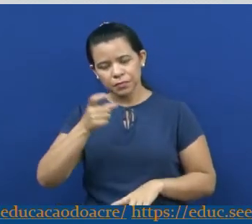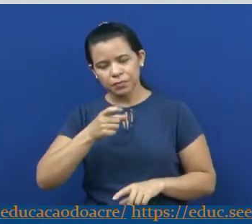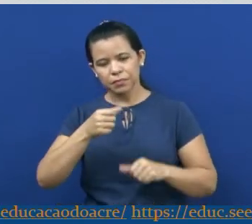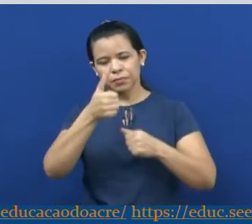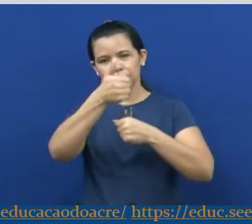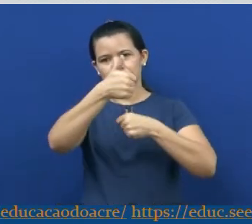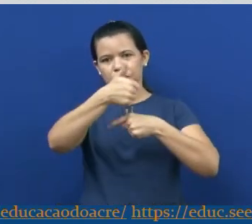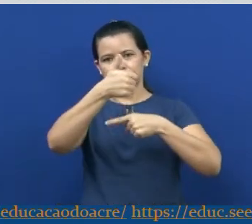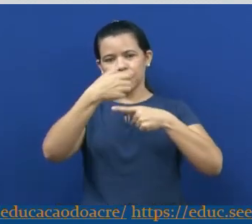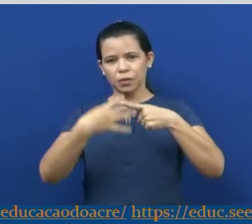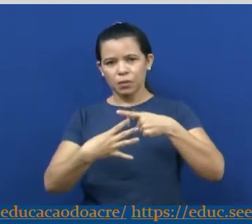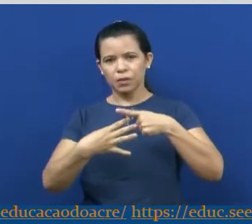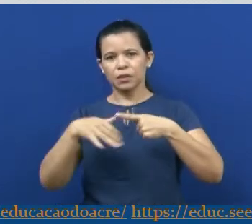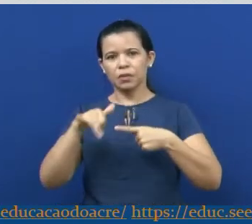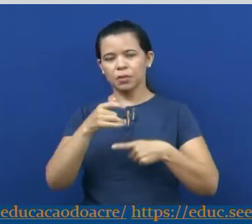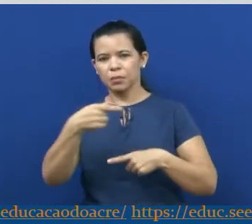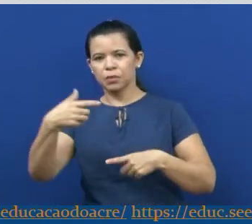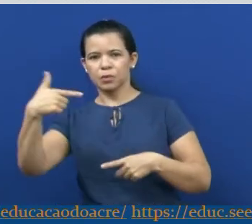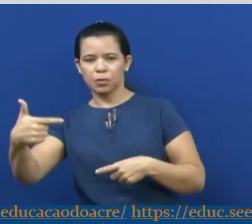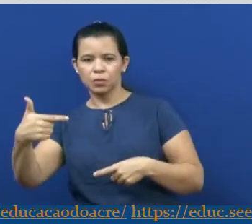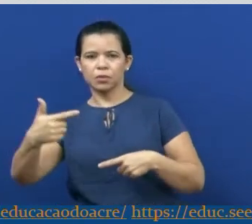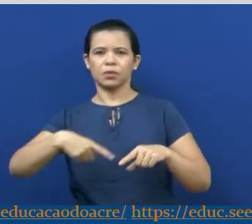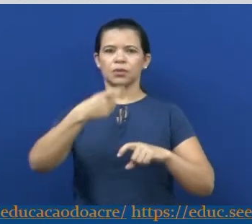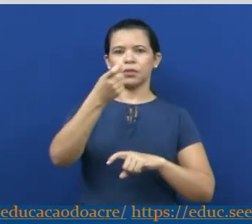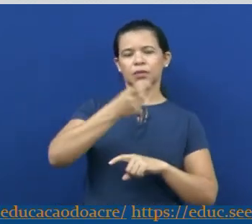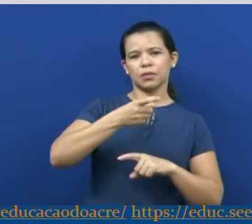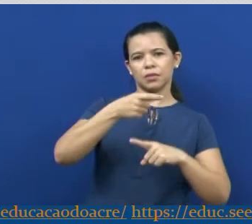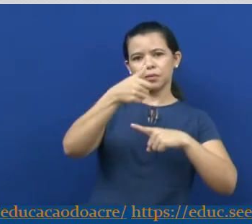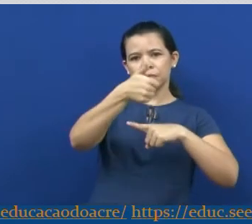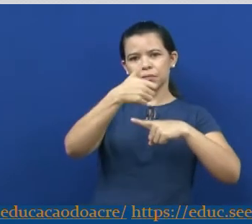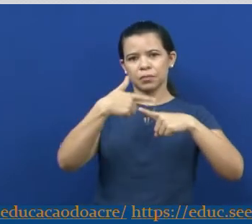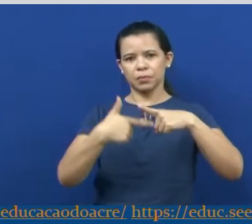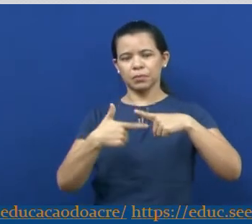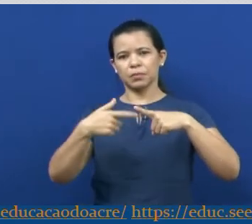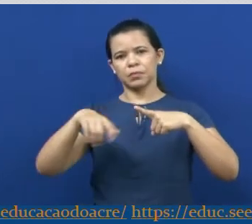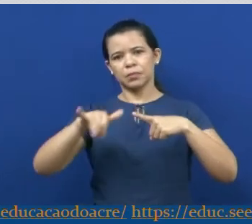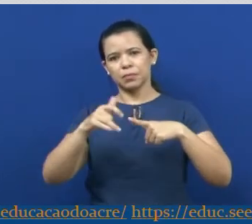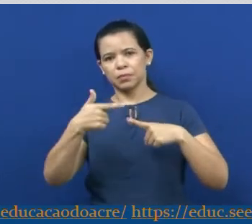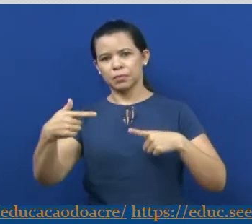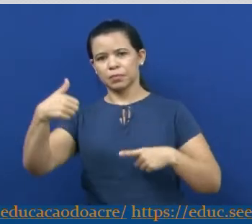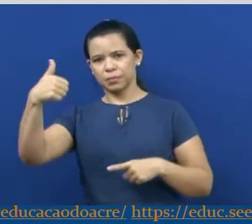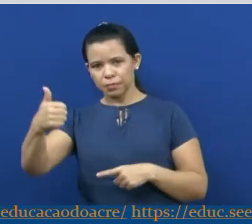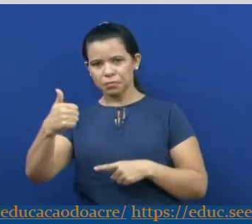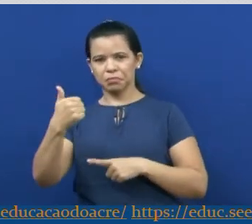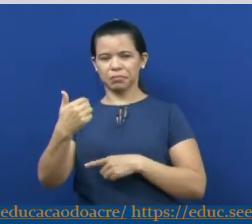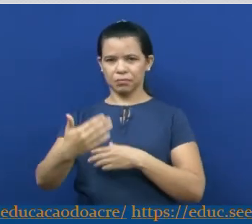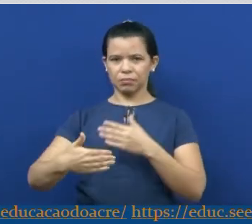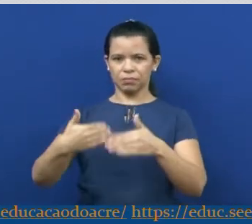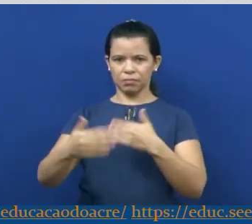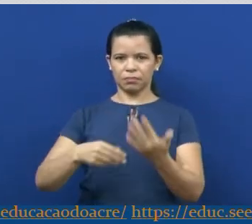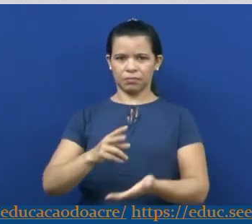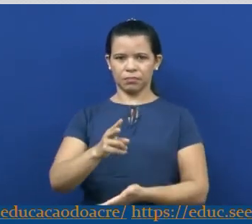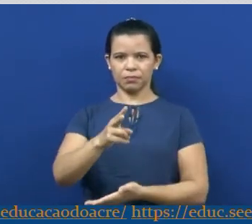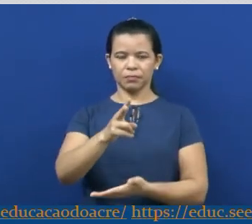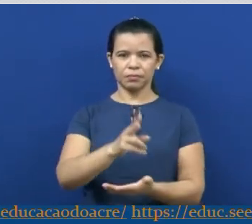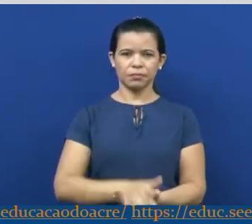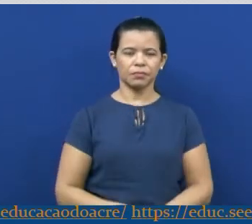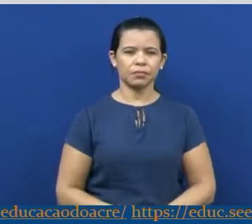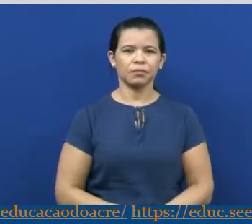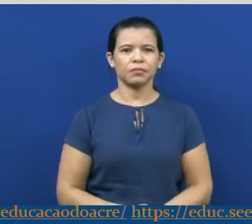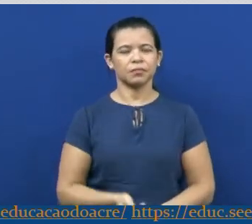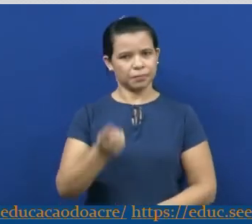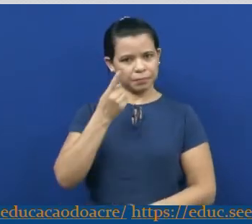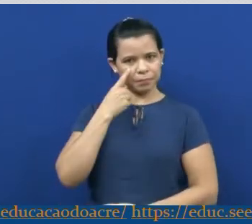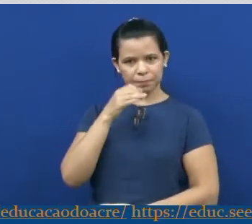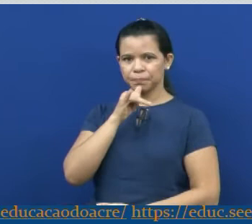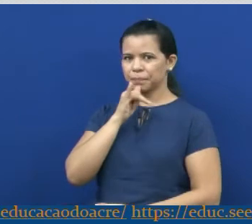y vai equivaler a menos 2. Quando x for meio, y equivale a menos 1, e assim sucessivamente. Vamos